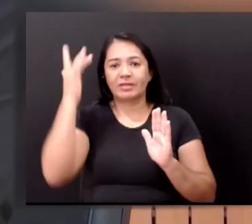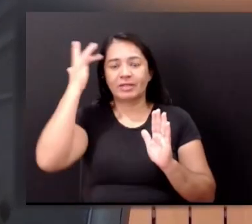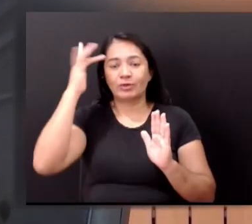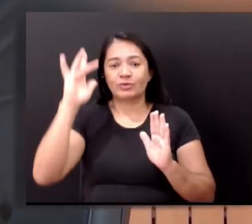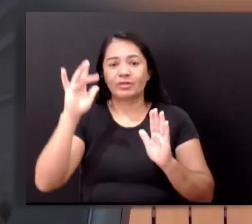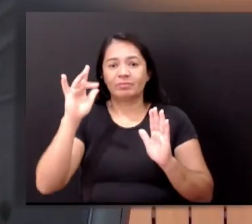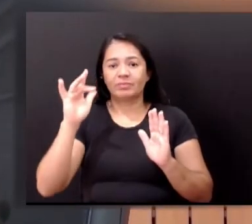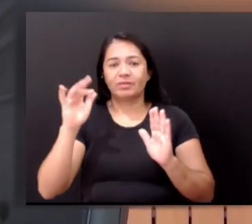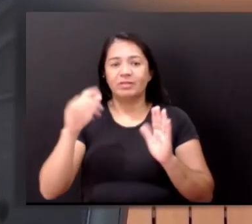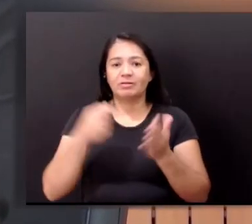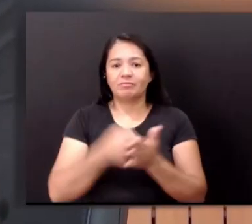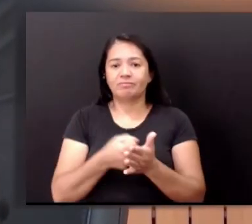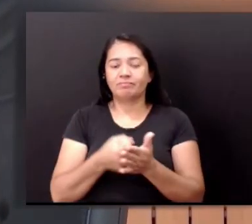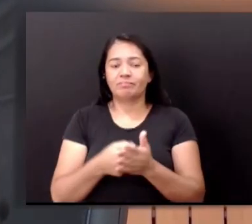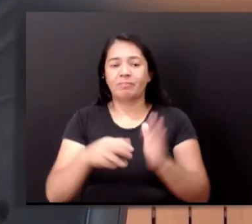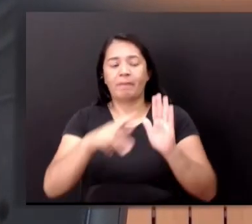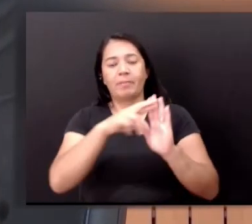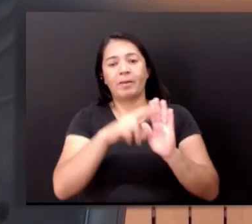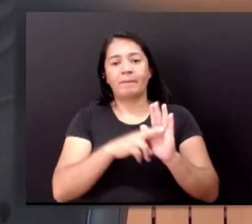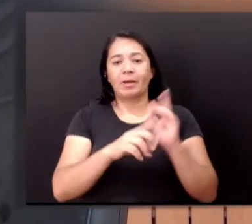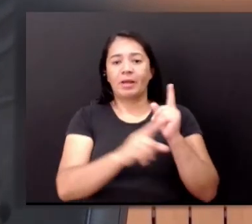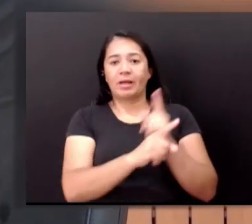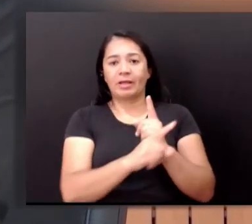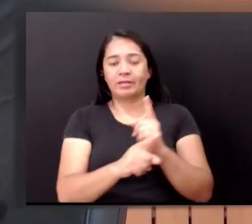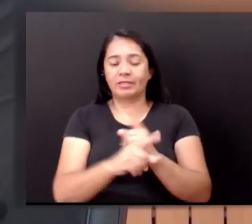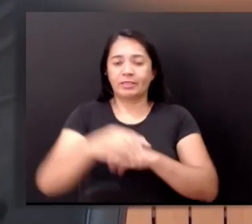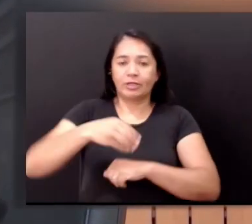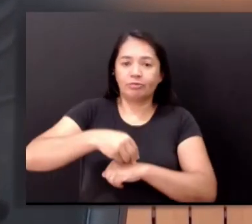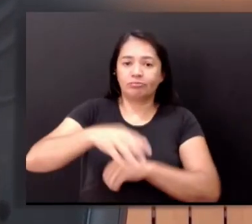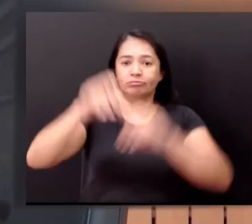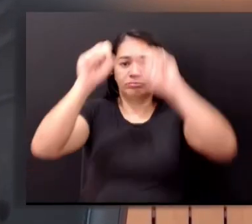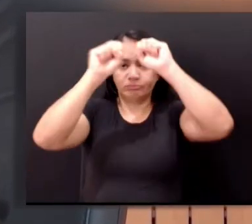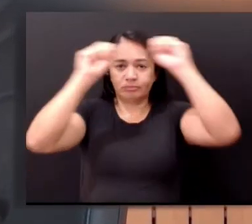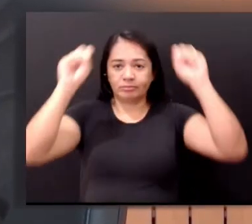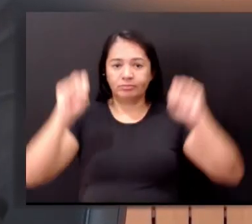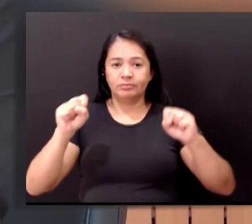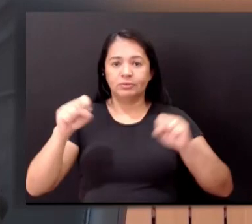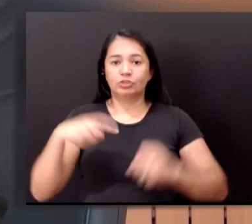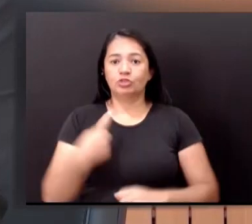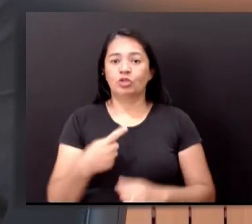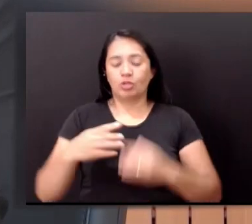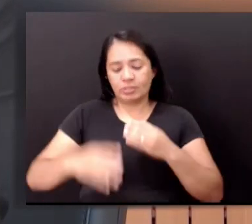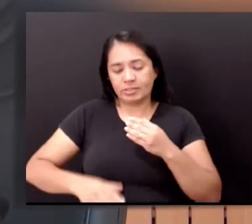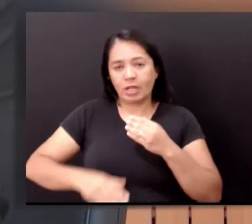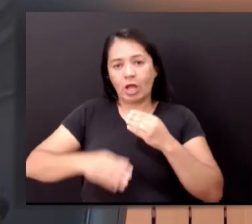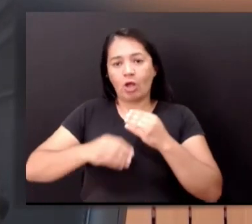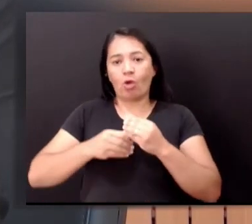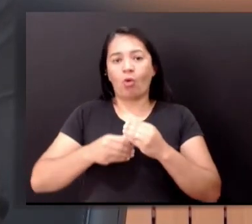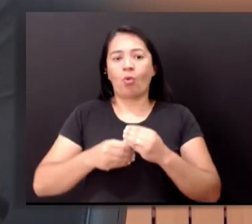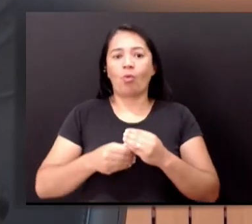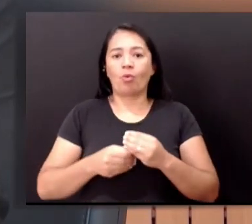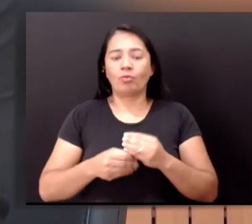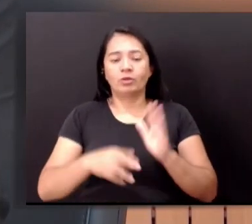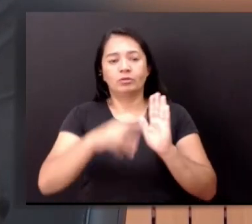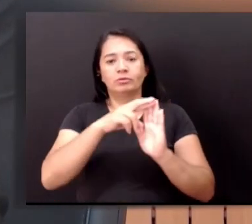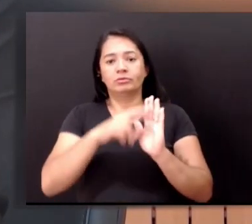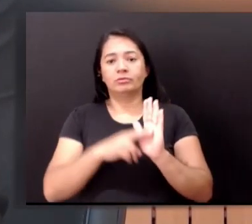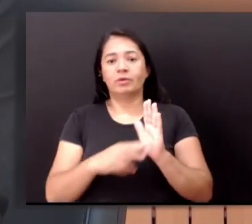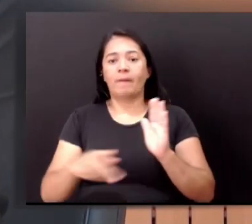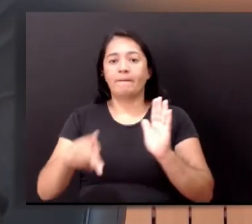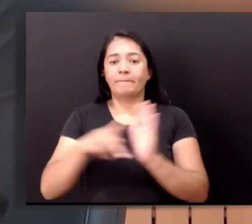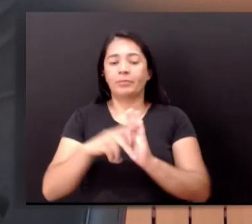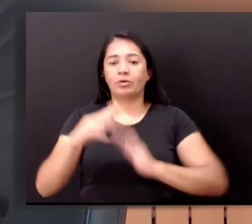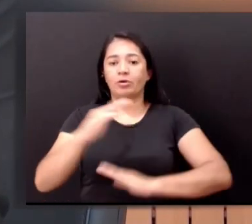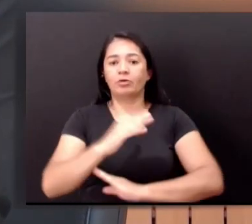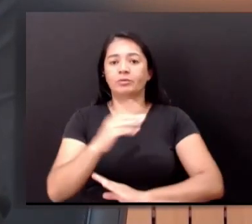para atender, inclusive, essa recomendação do Tribunal de Contas, nós estamos incorporando no regimento da Câmara a obrigação